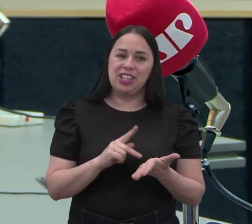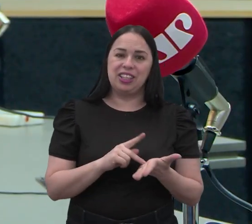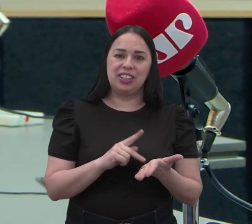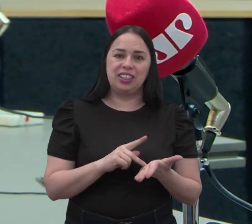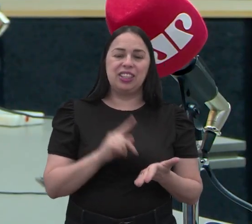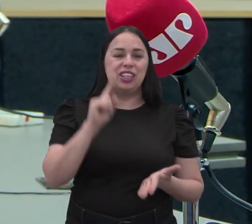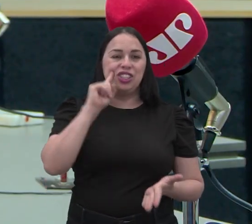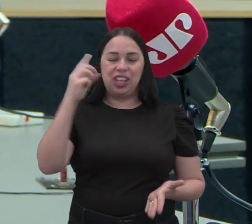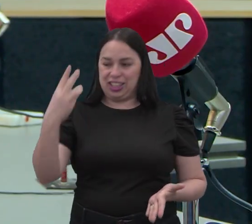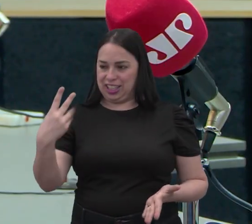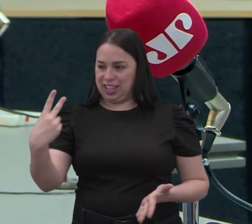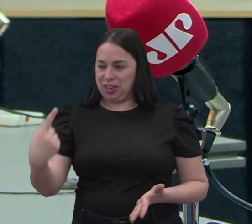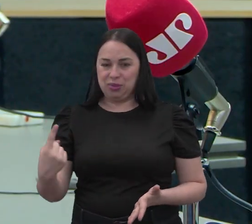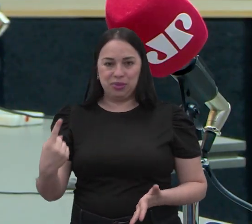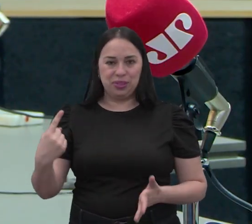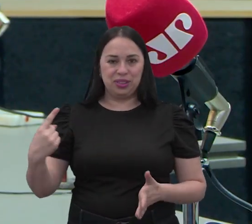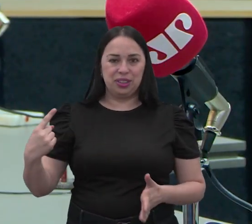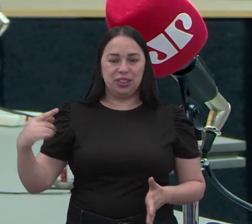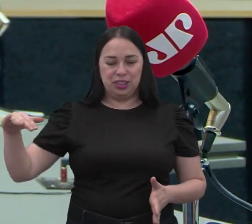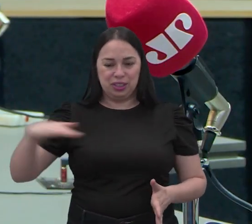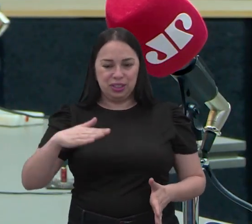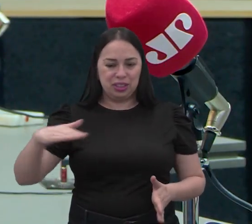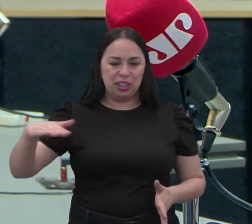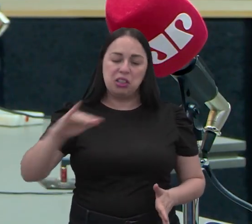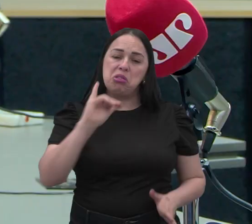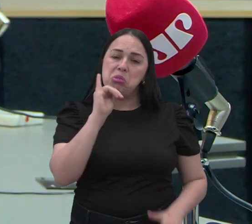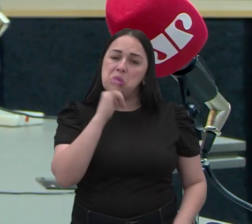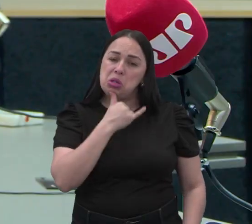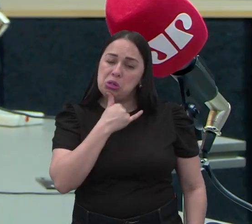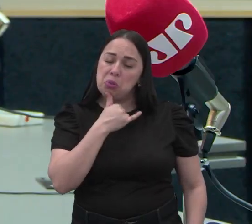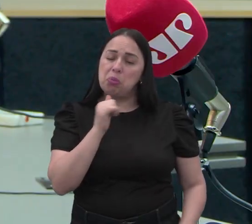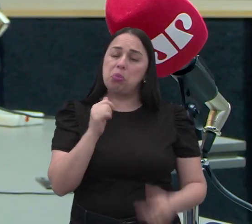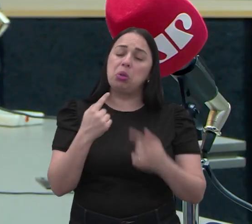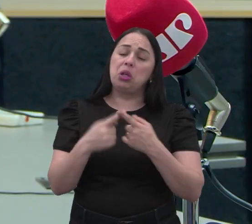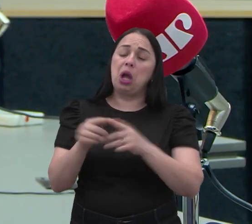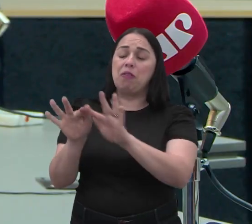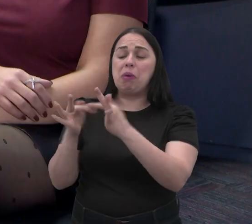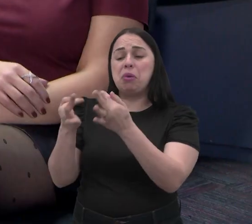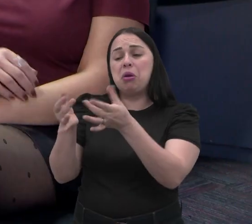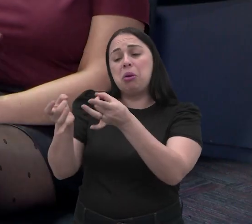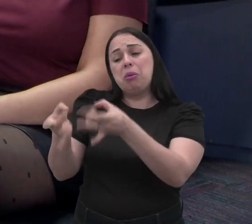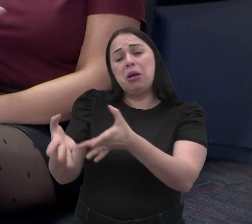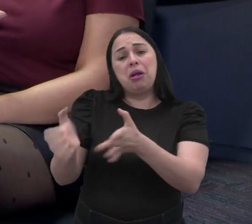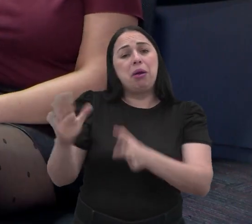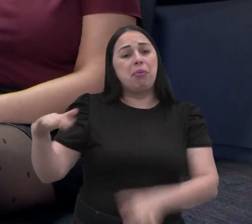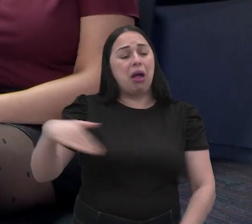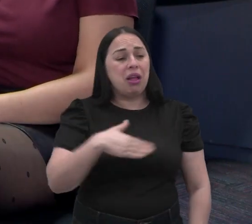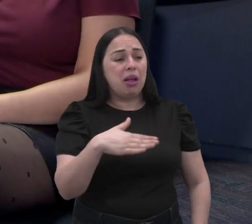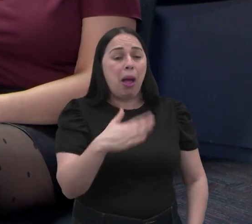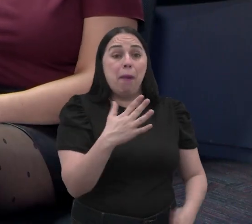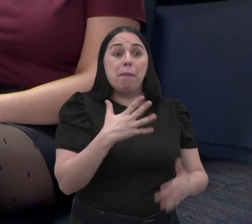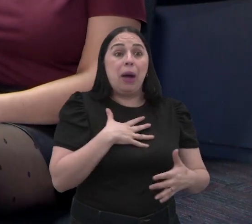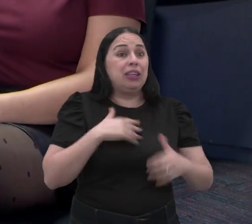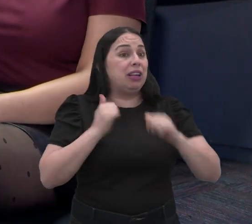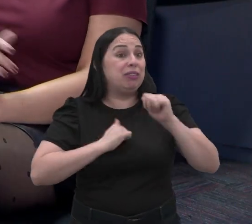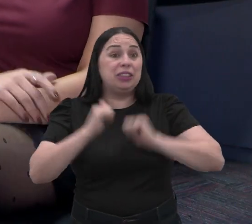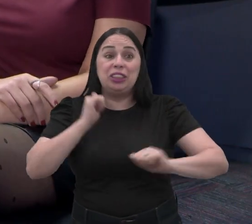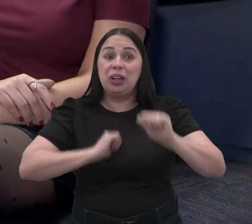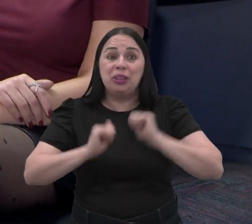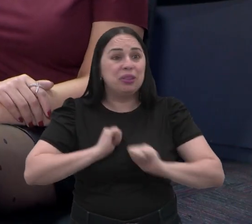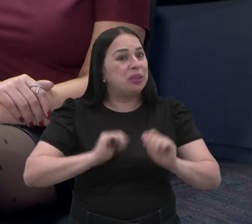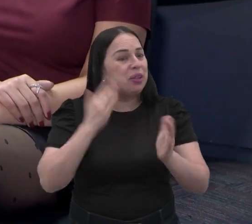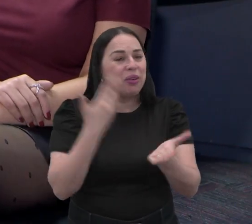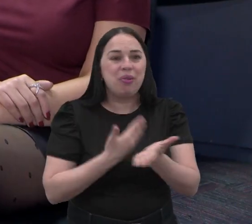confesso que naquele 31 eu estava um pouco triste, porque eu não passei com a minha família, mas estava numa pilha